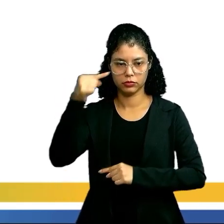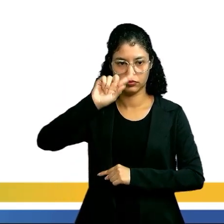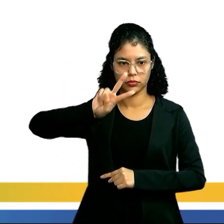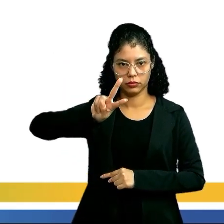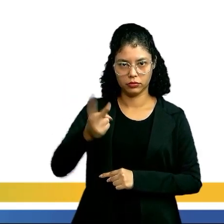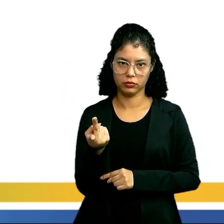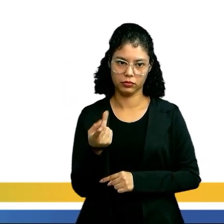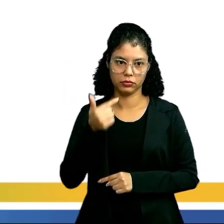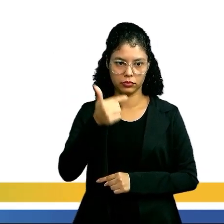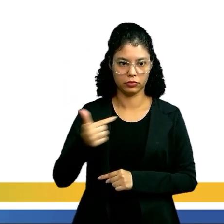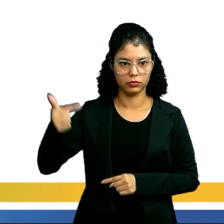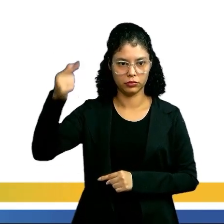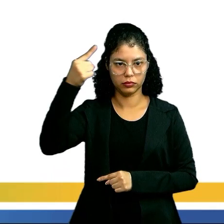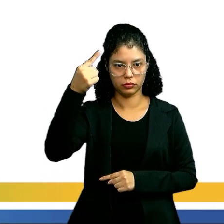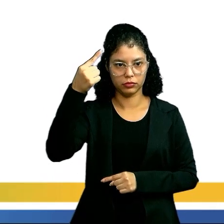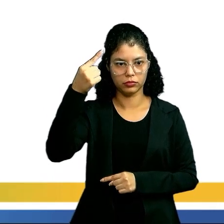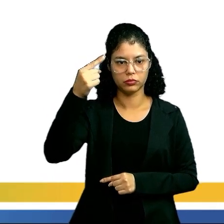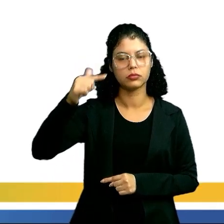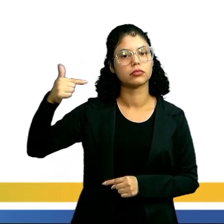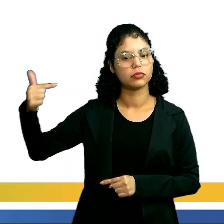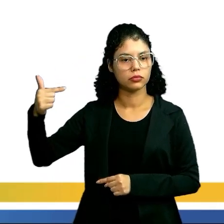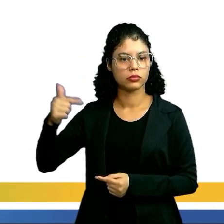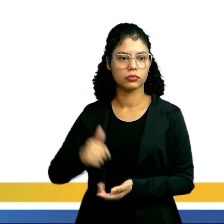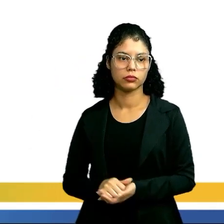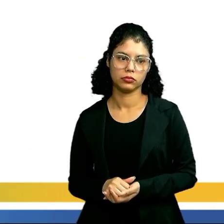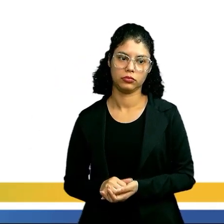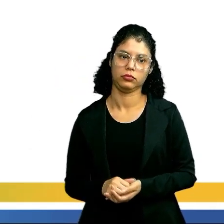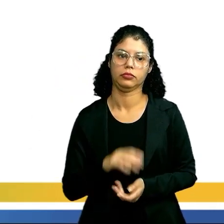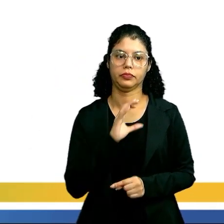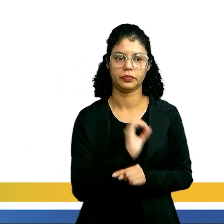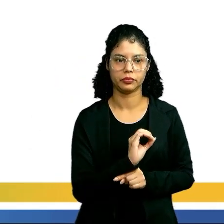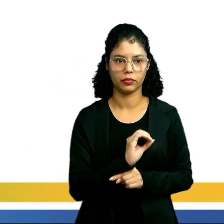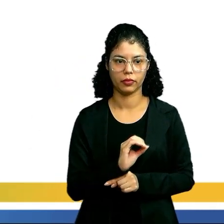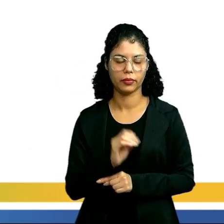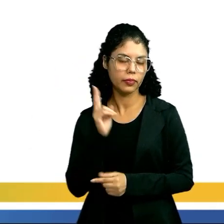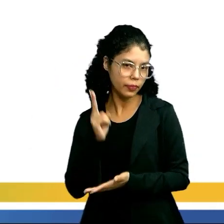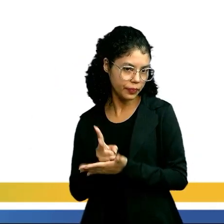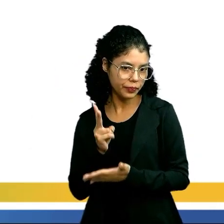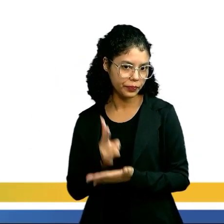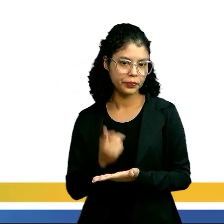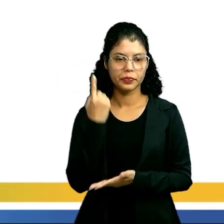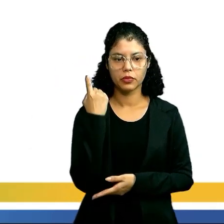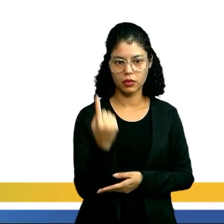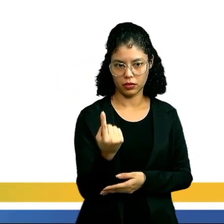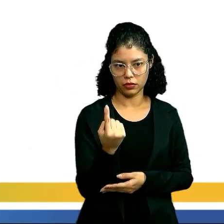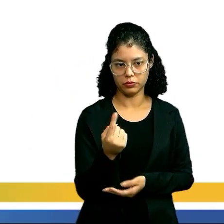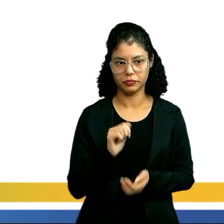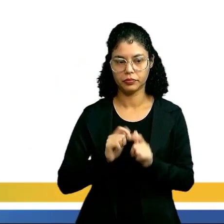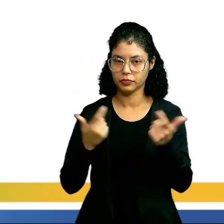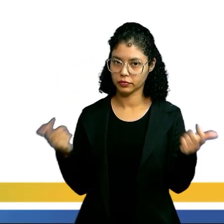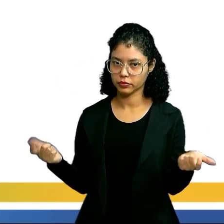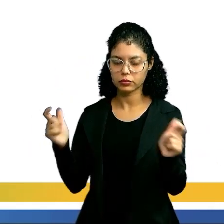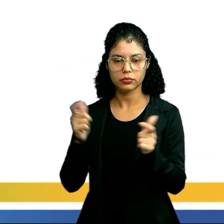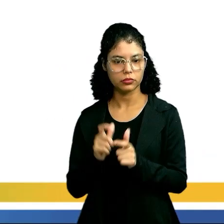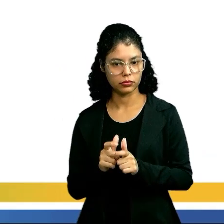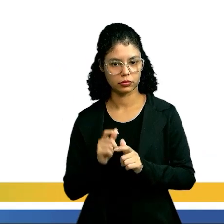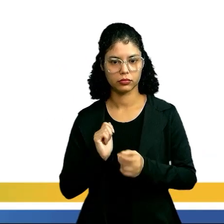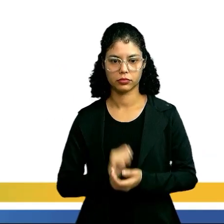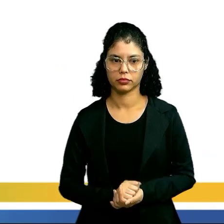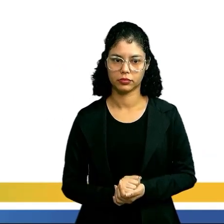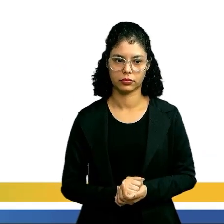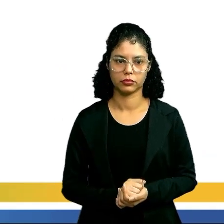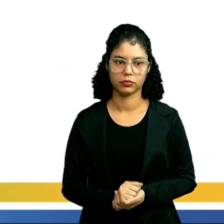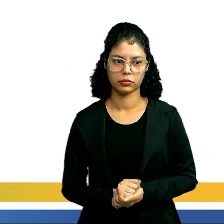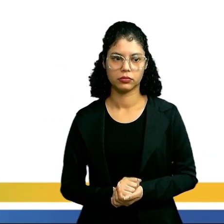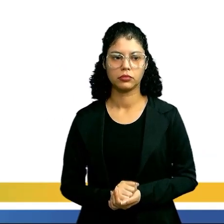1 inverte, 2 elevado a 1 é 2. De novo, ó, o 0 e 1 sempre vão aparecer, tanto na crescente quanto na